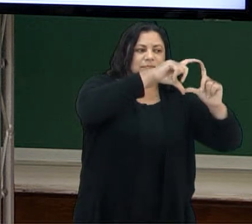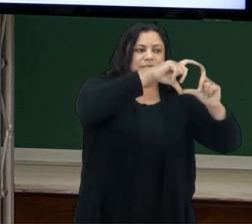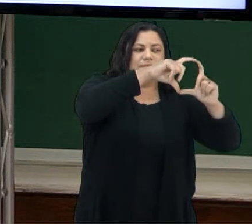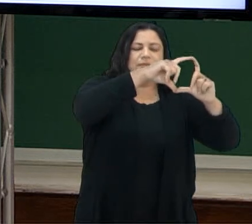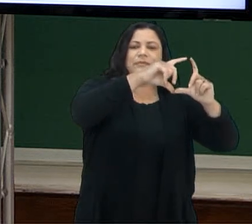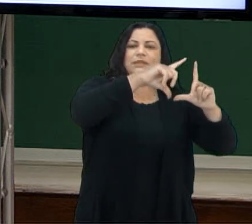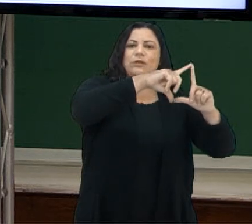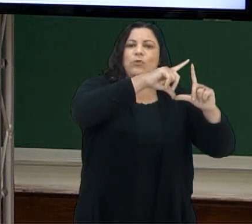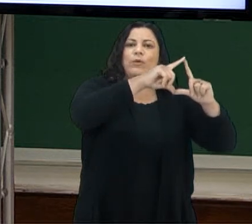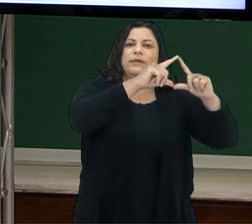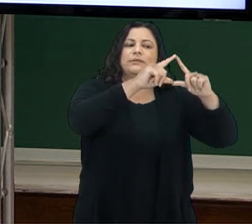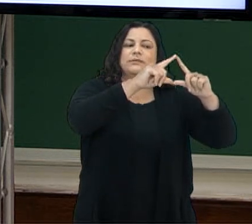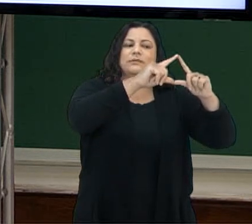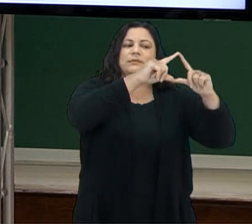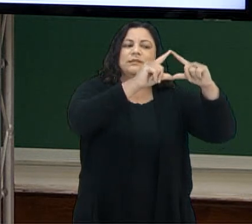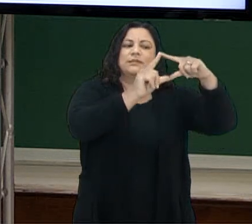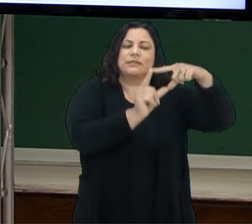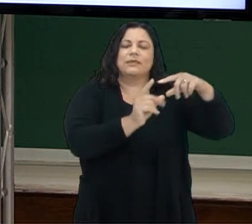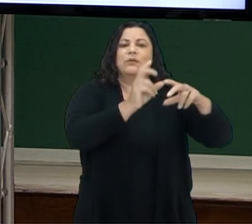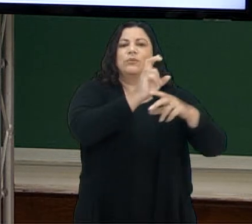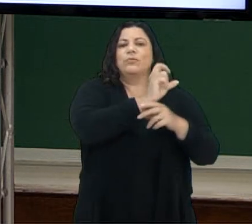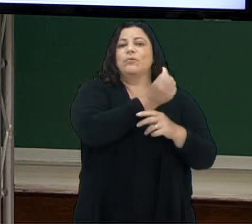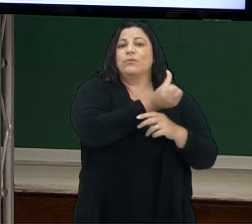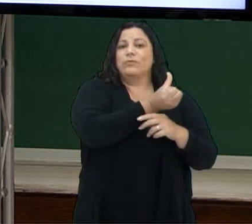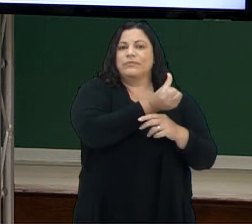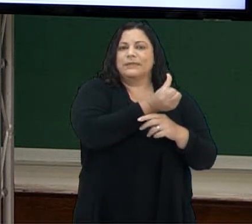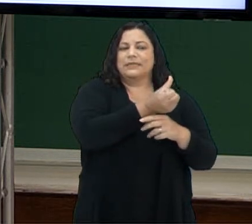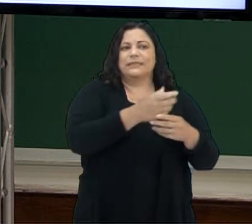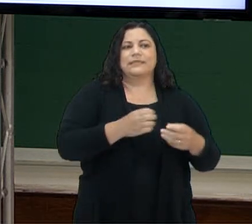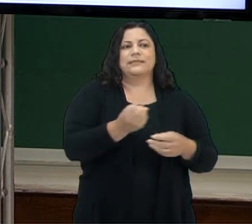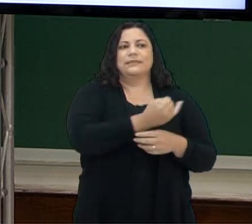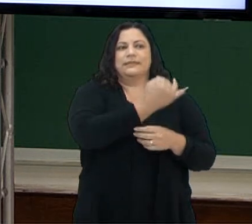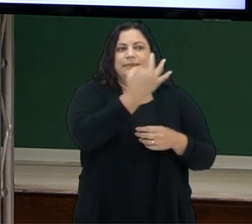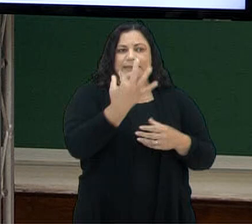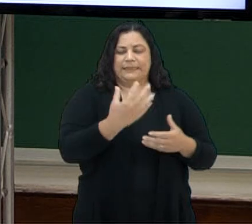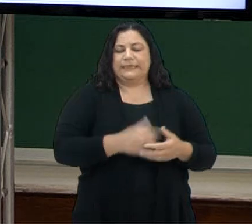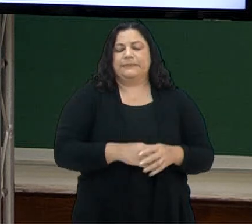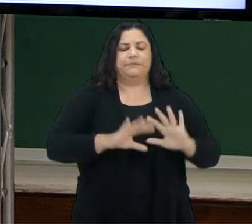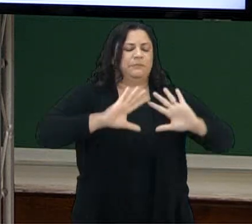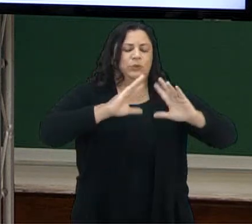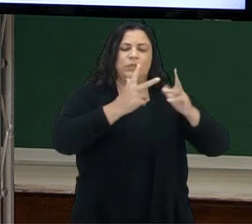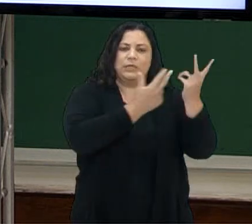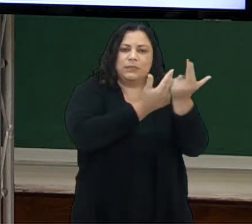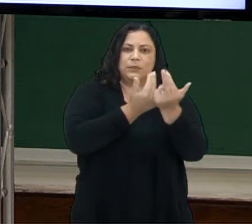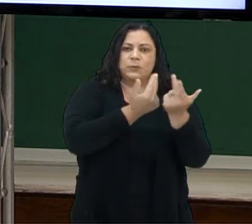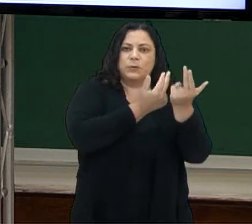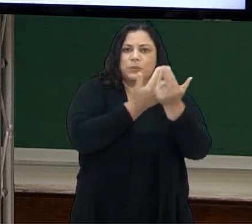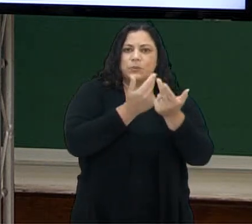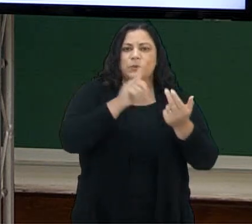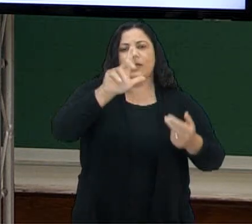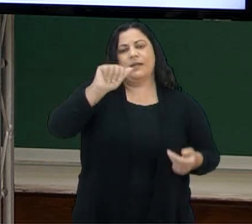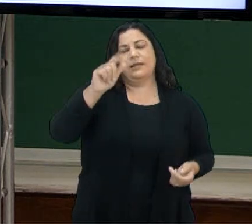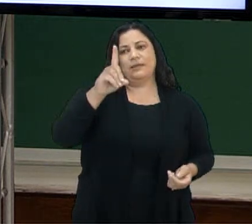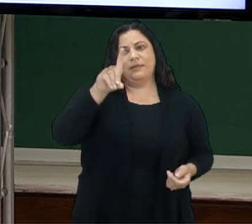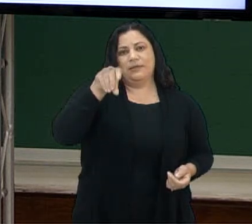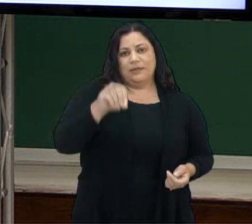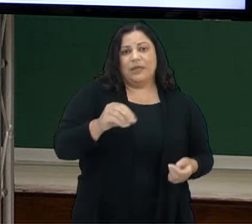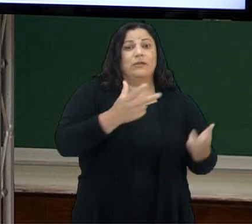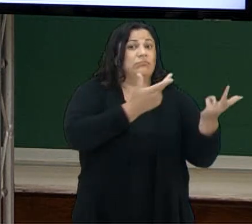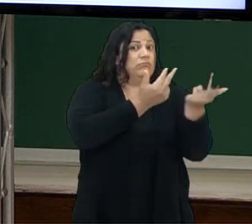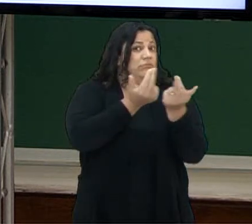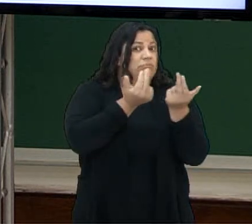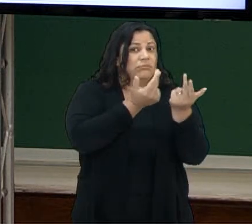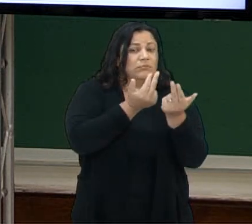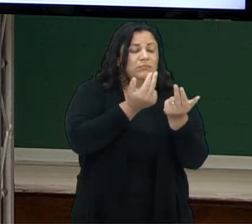beleza? 6 vezes lado, esse lado, ou esse, tanto faz, porque aqui todos os lados são iguais, já que é um triângulo